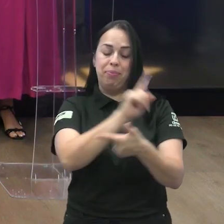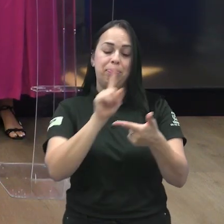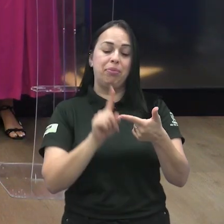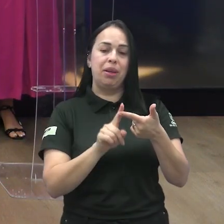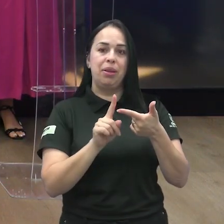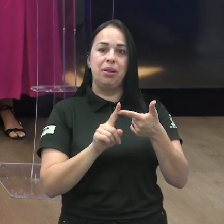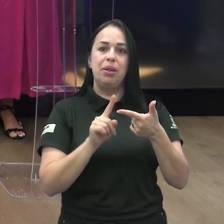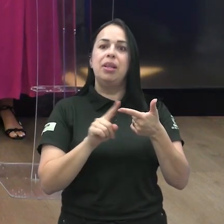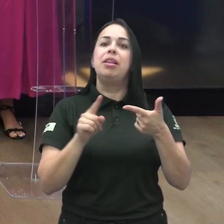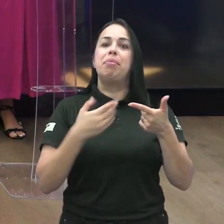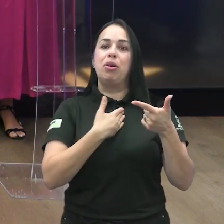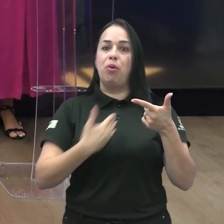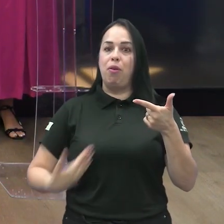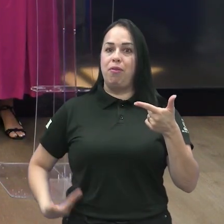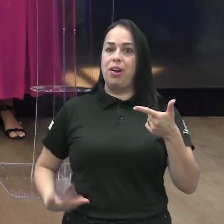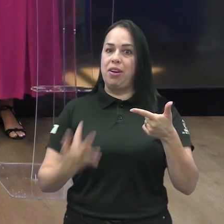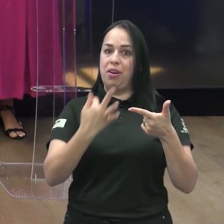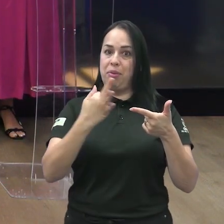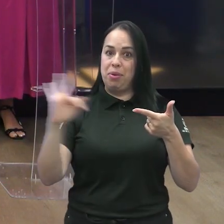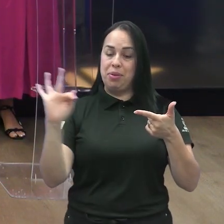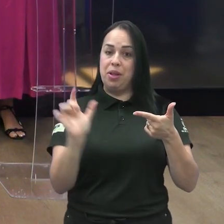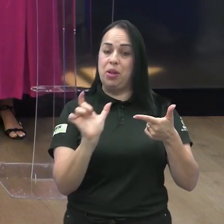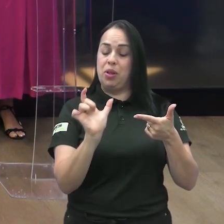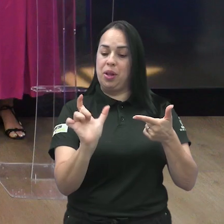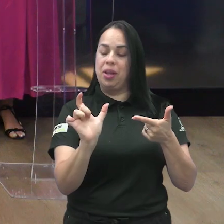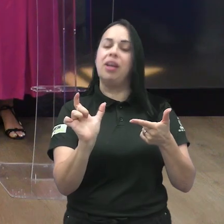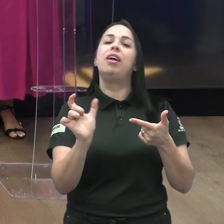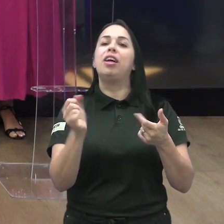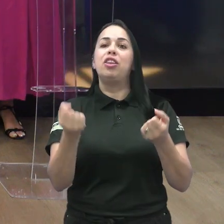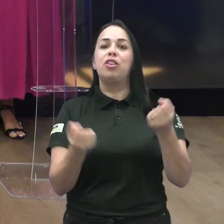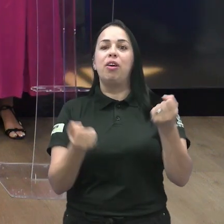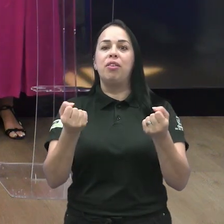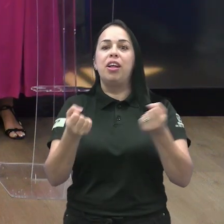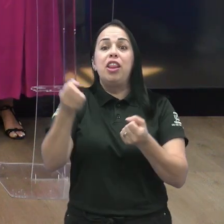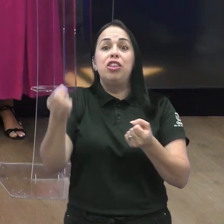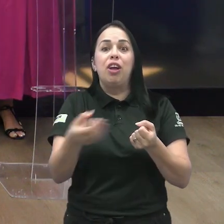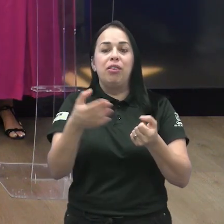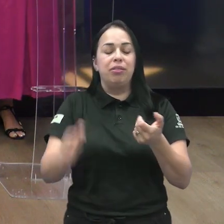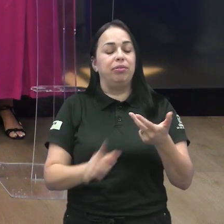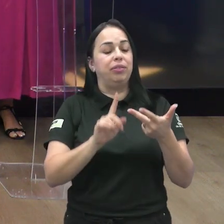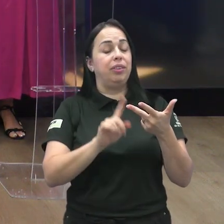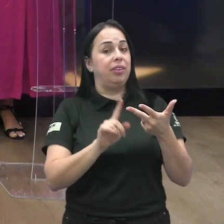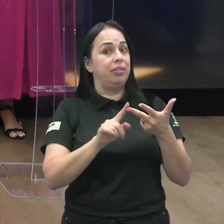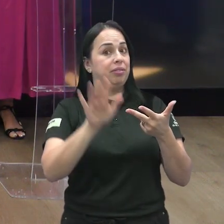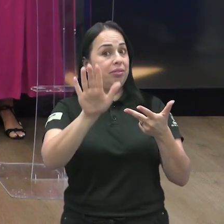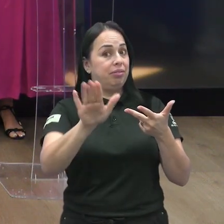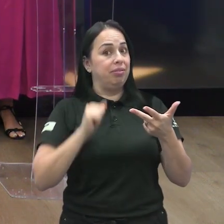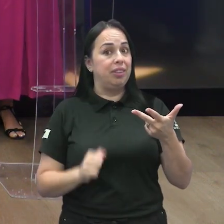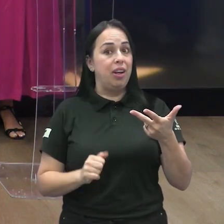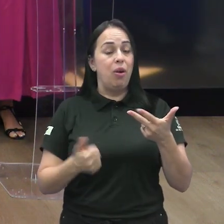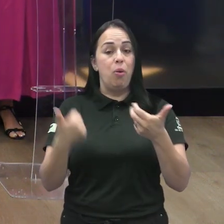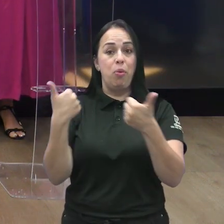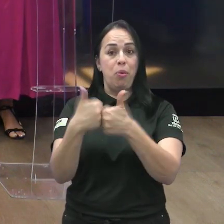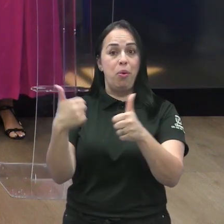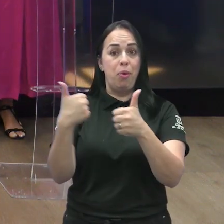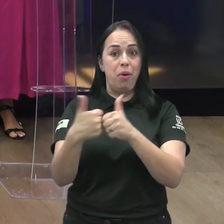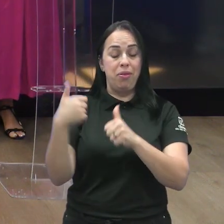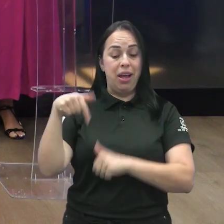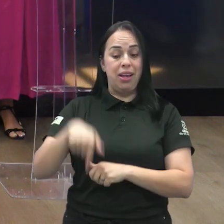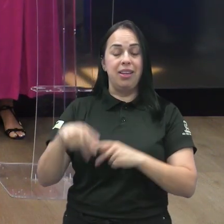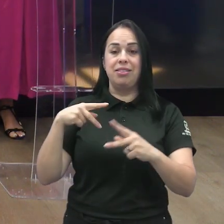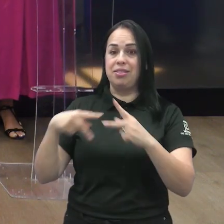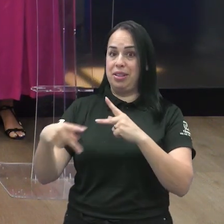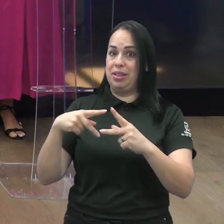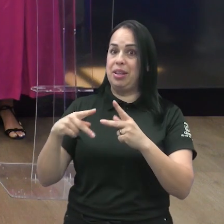federal beneficia bons condutores com a renovação gratuita da CNH. E prepare o bolso! A passagem de ônibus